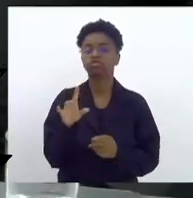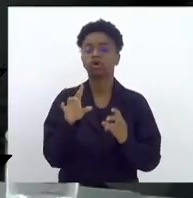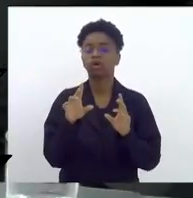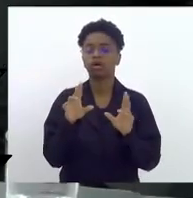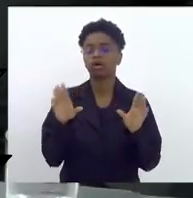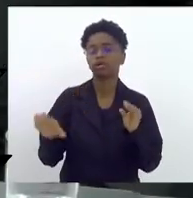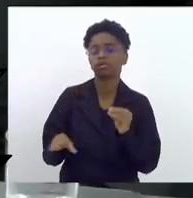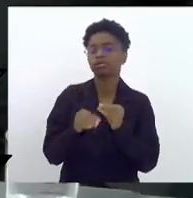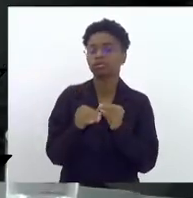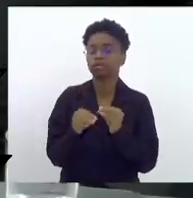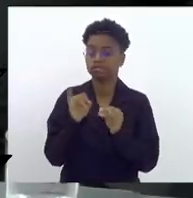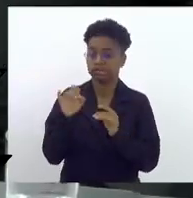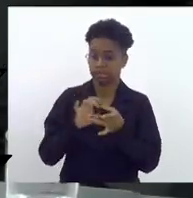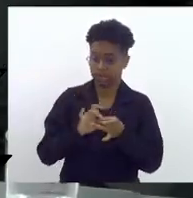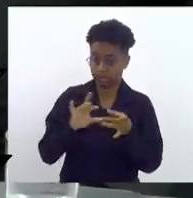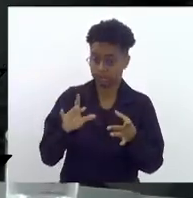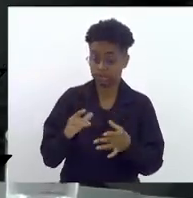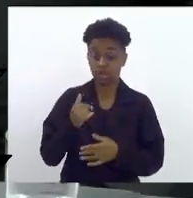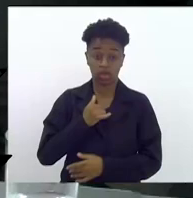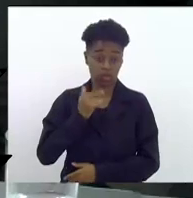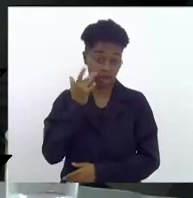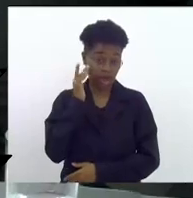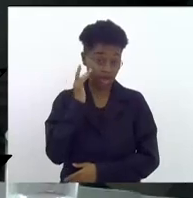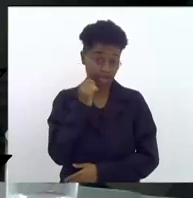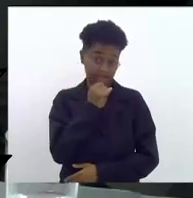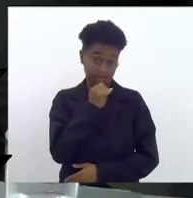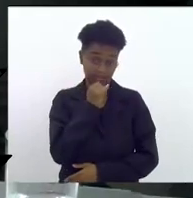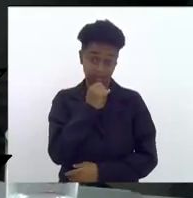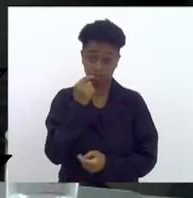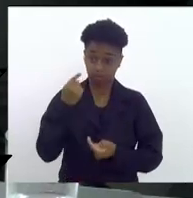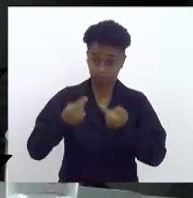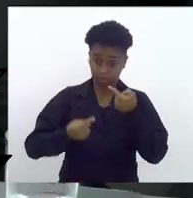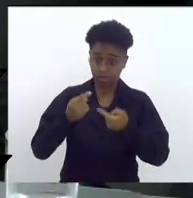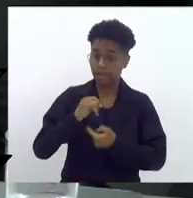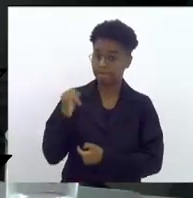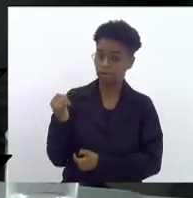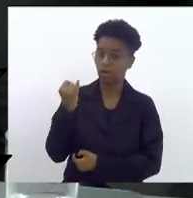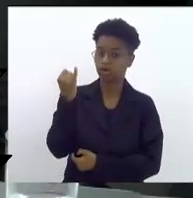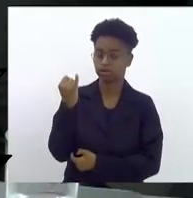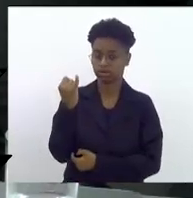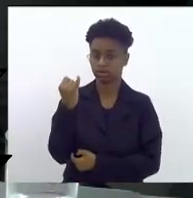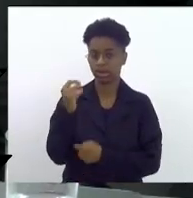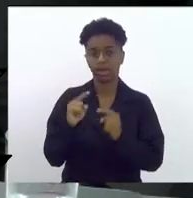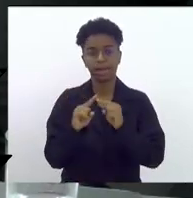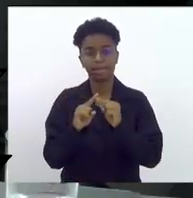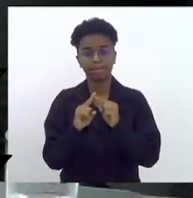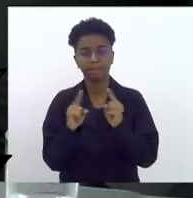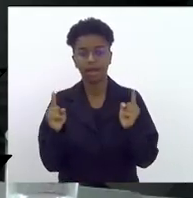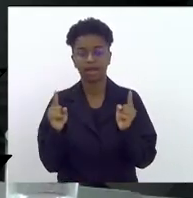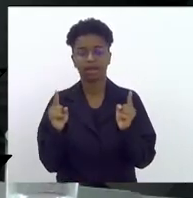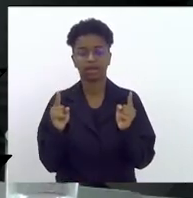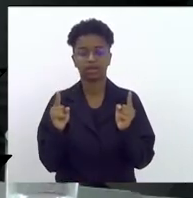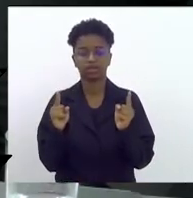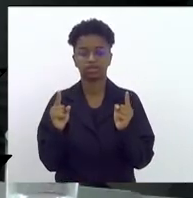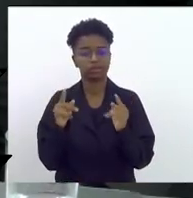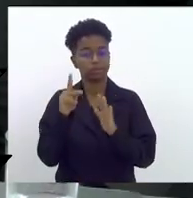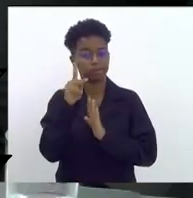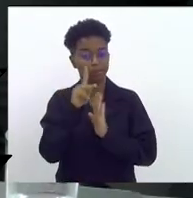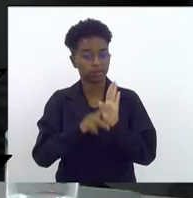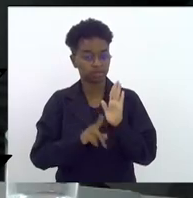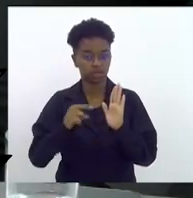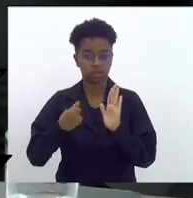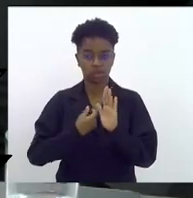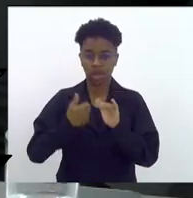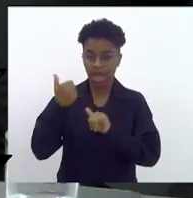Você me permite eu acho que por exemplo esse debate foi válido ele é válido mas no caso dos projetos que a gente